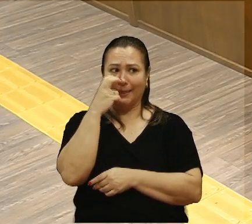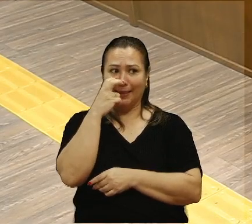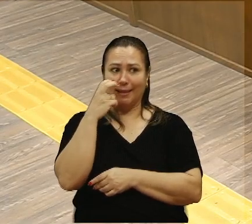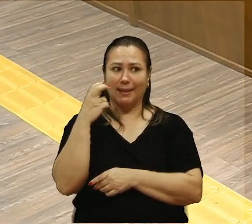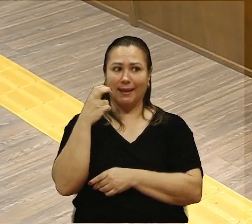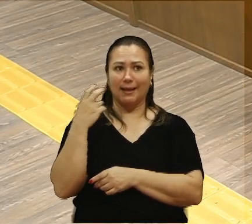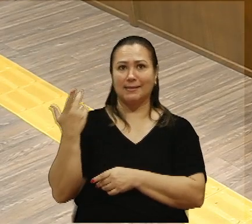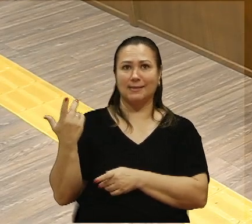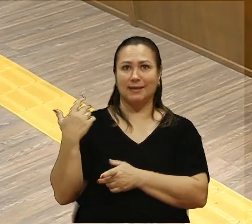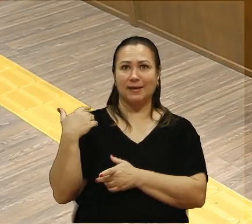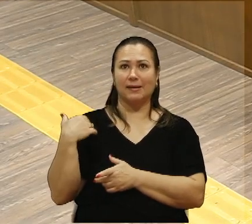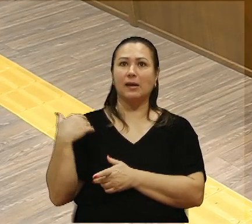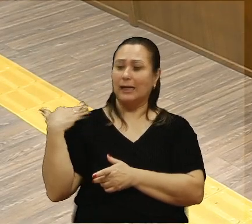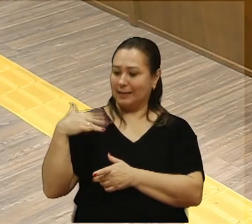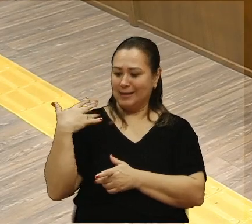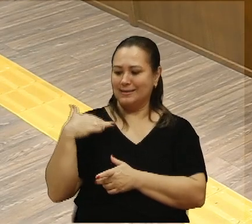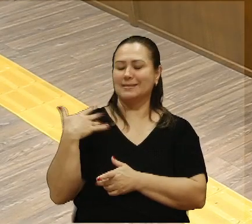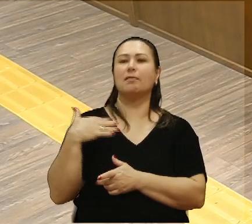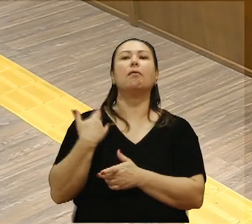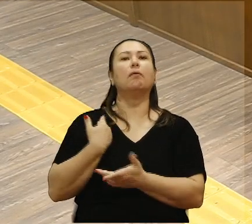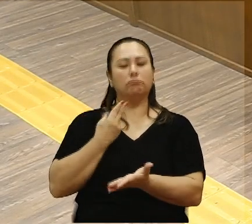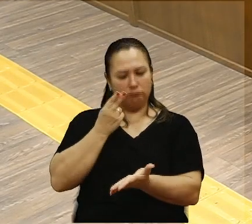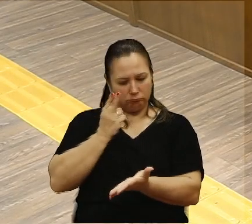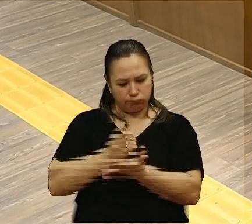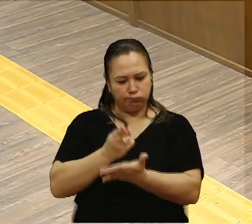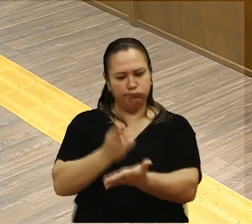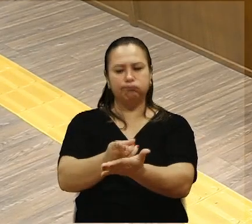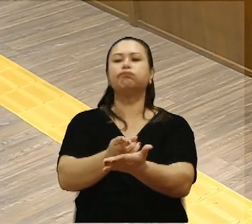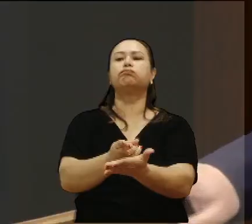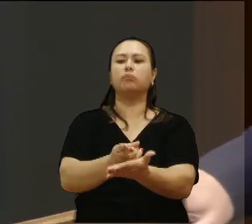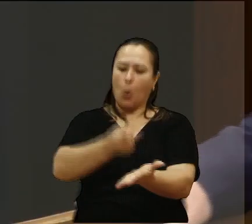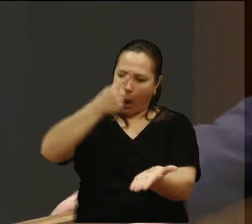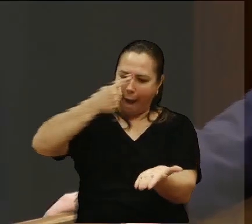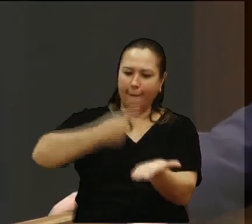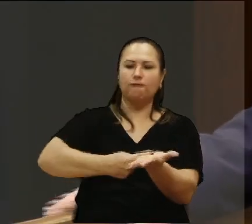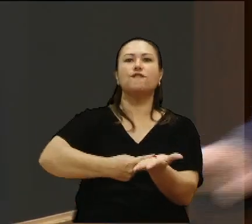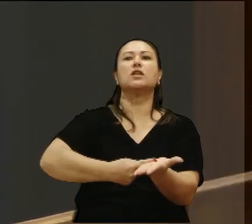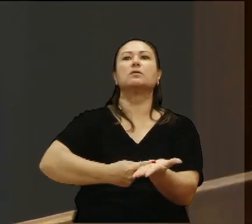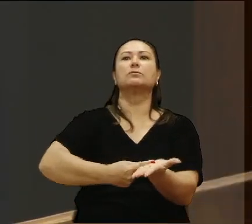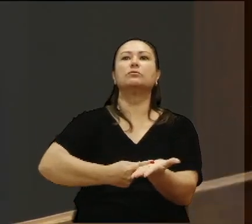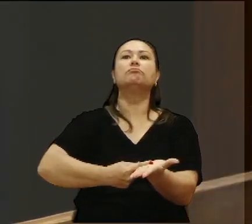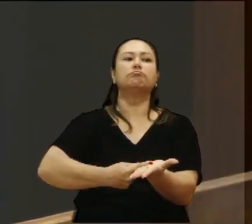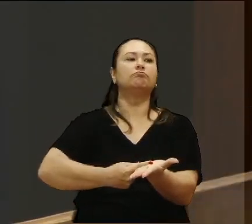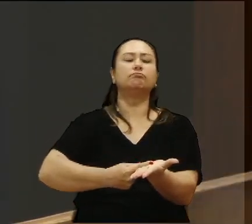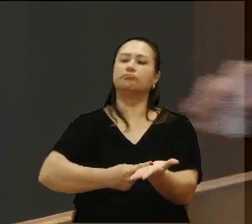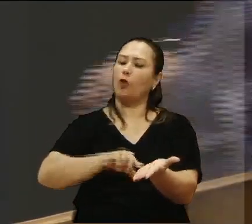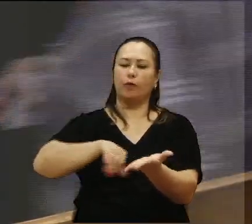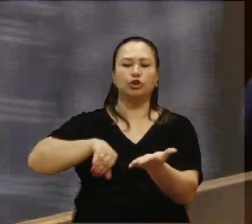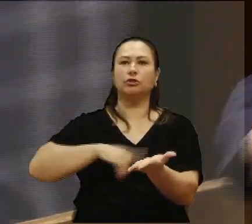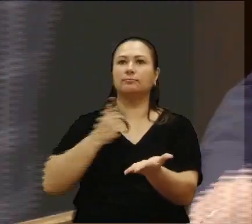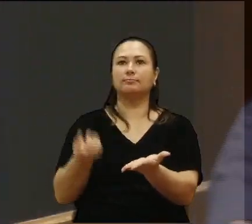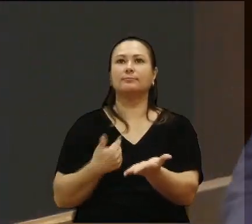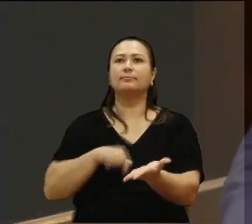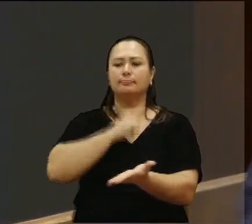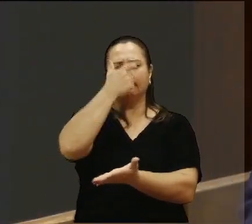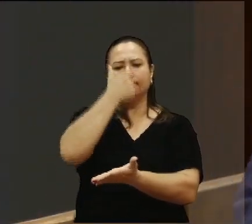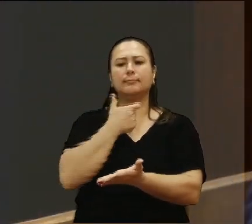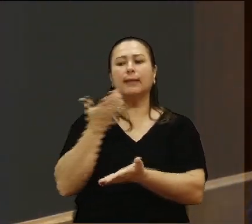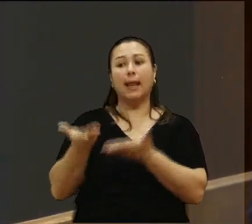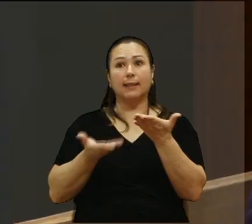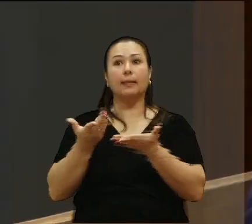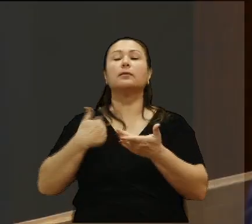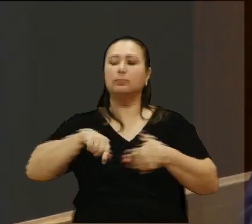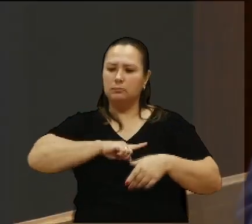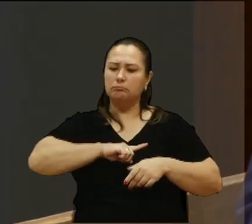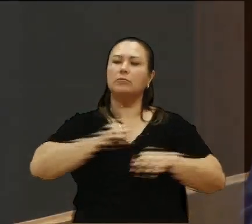reafirmo. Obrigada, vereador. Segue na sua fala. Então, vereadora Andressa, como eu bem tratava e peço que mantenham as imagens na